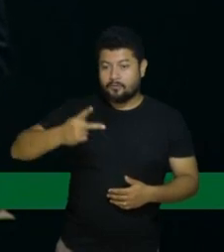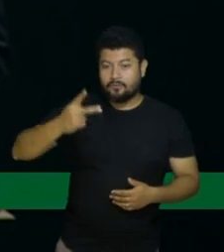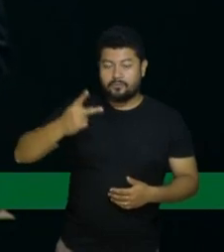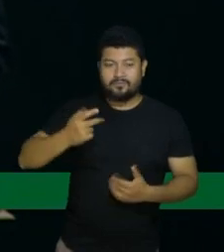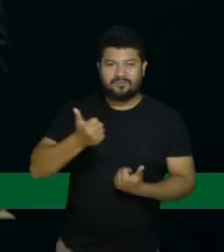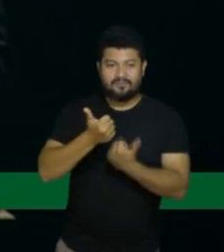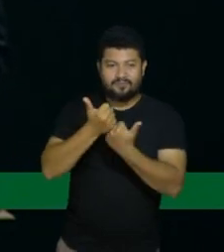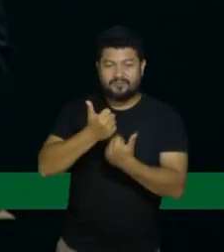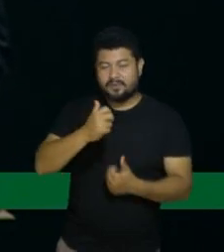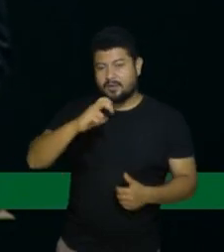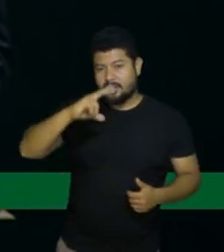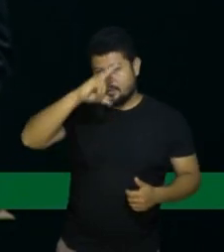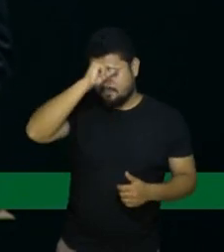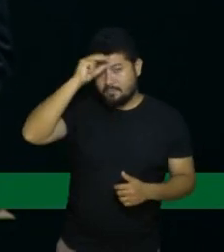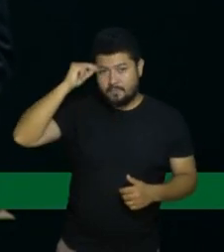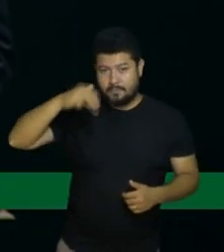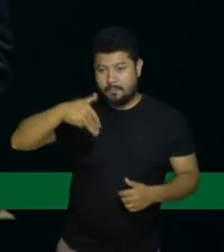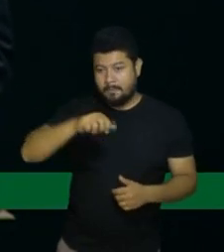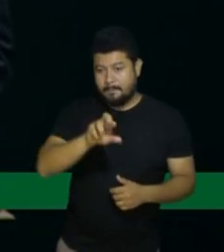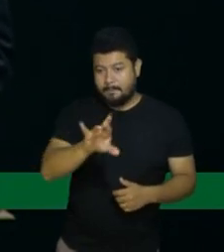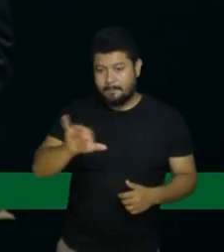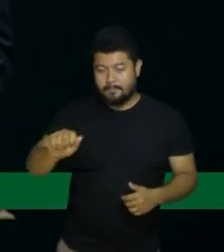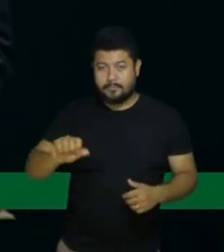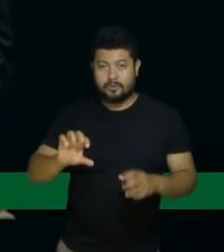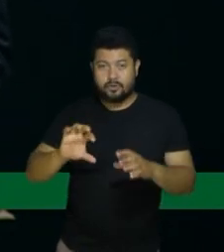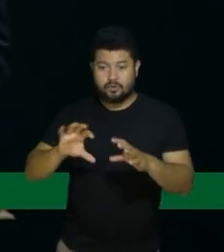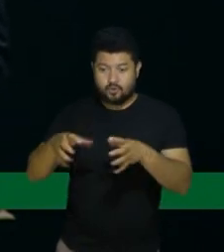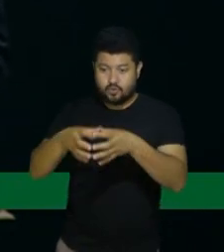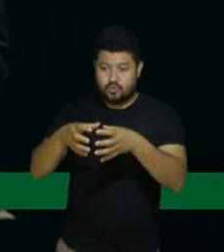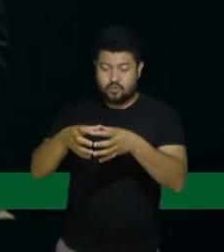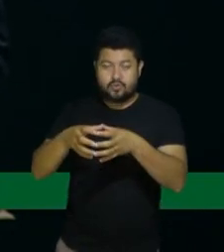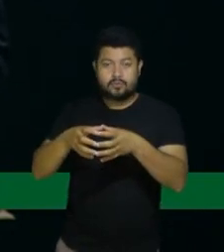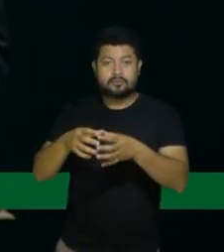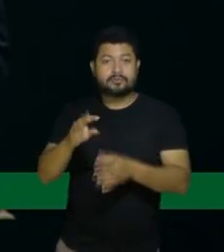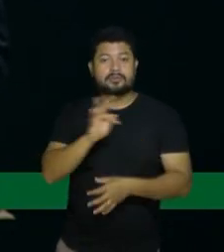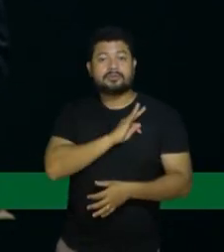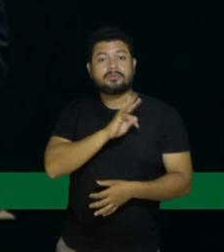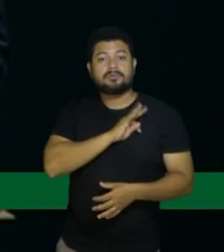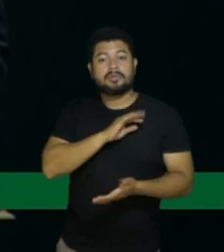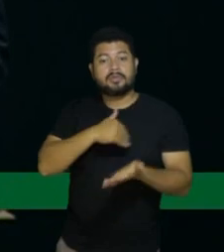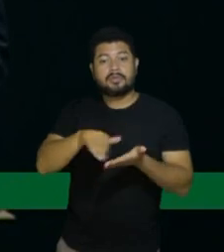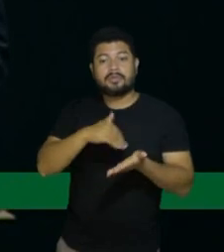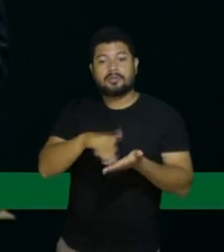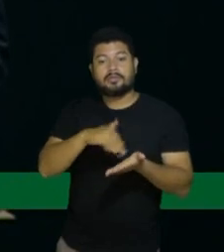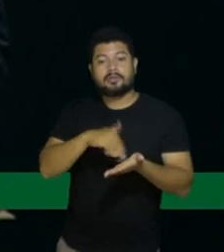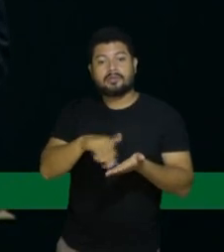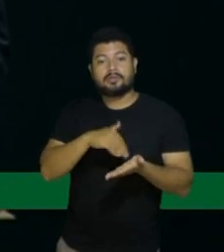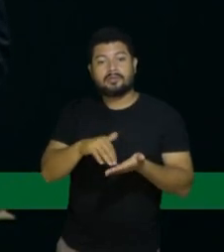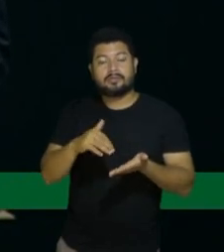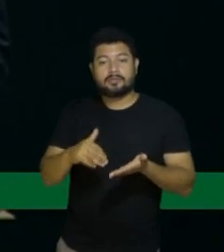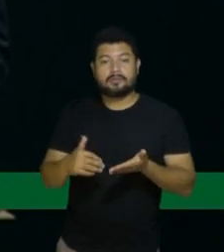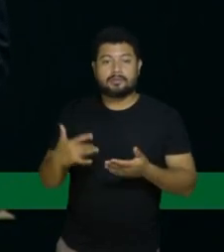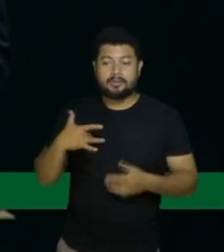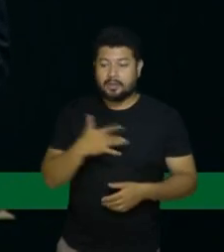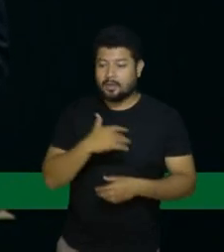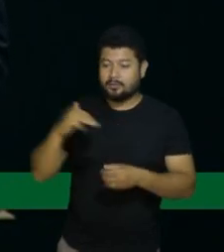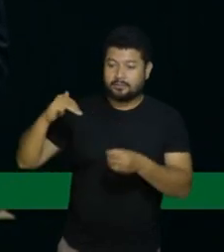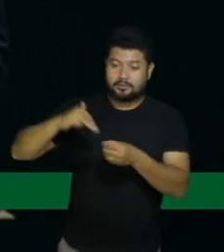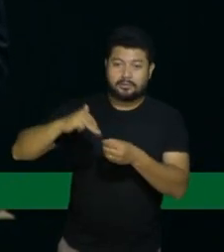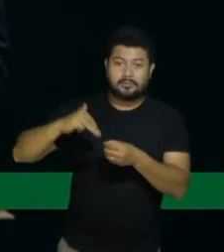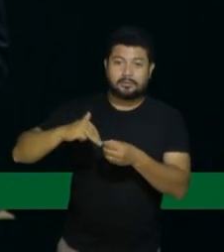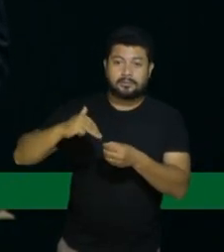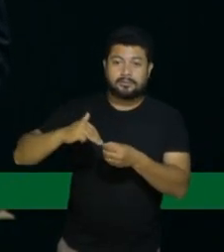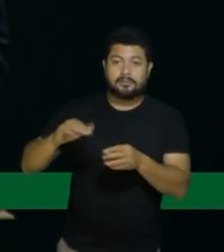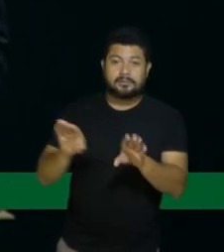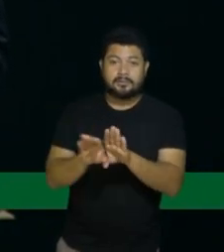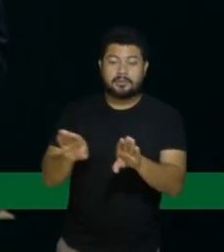Regina todo o seu corpo técnico da parte de secretaria de saúde municipal ao prefeito